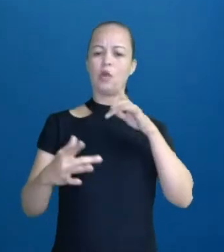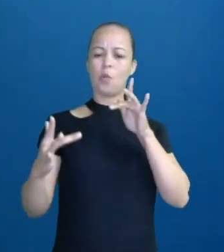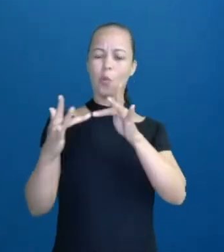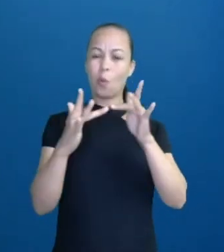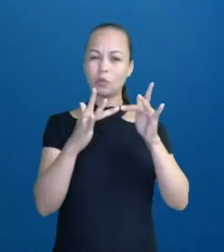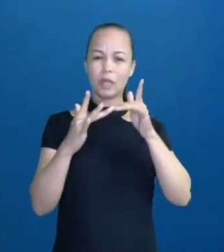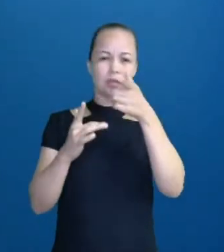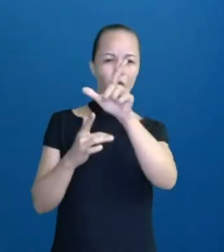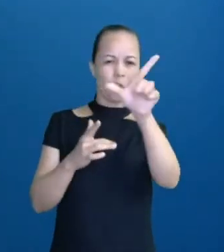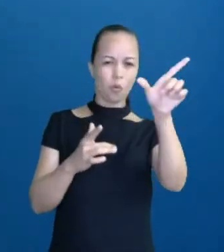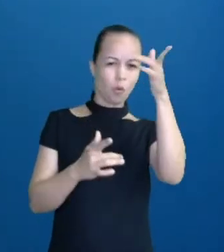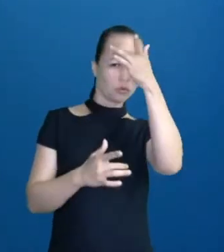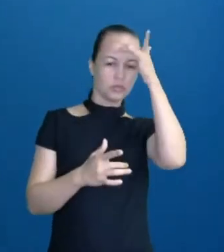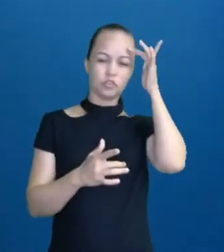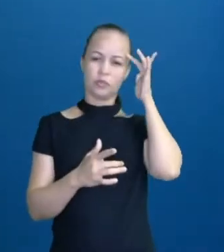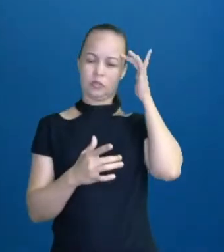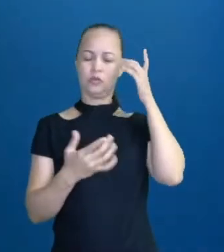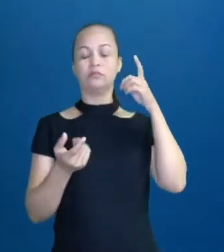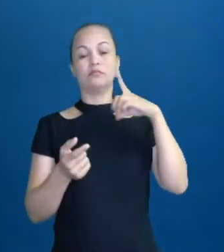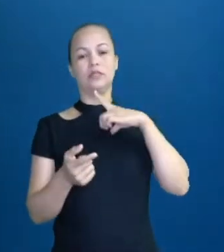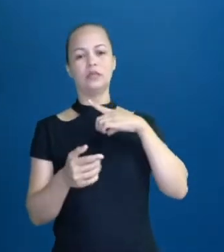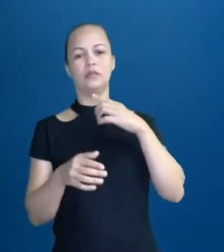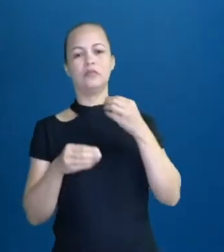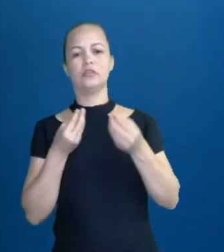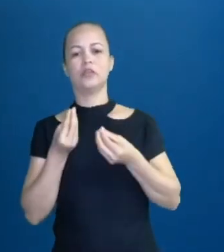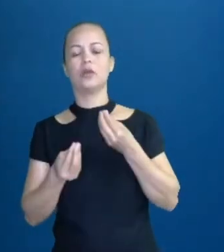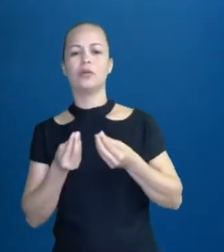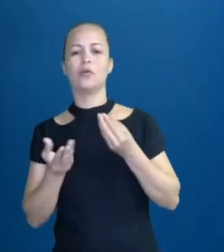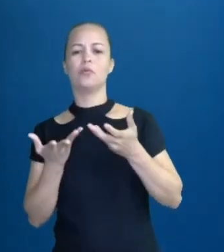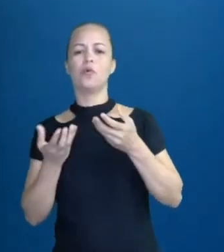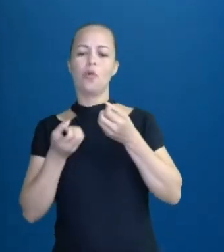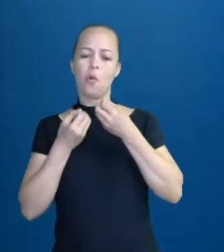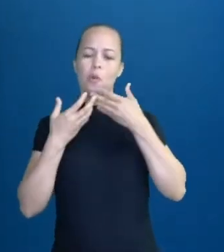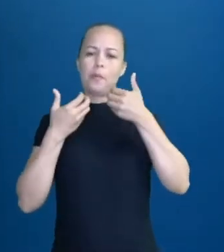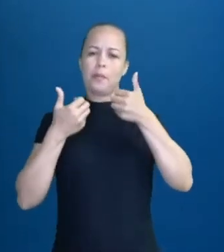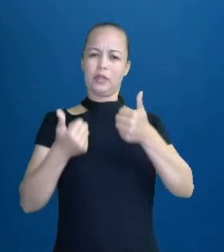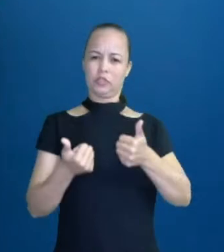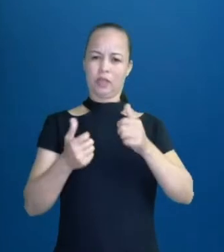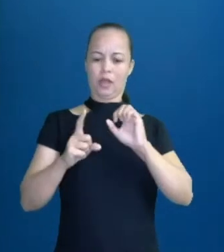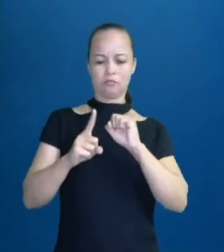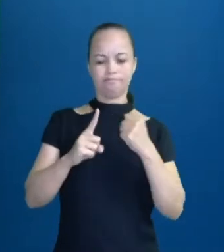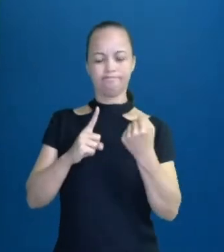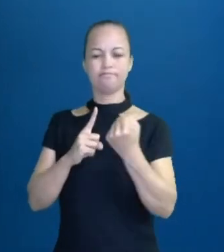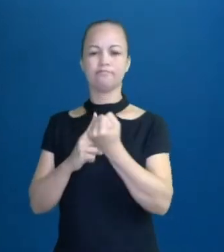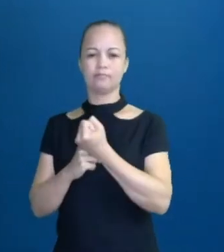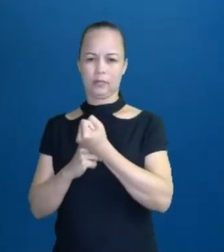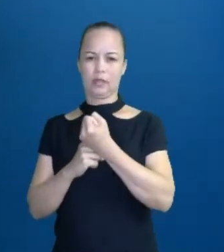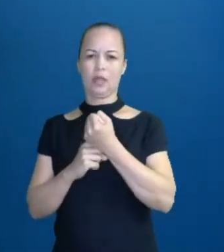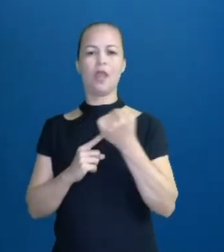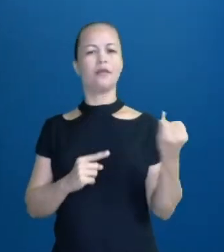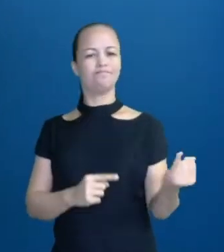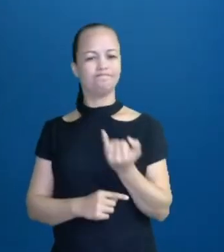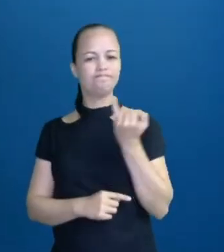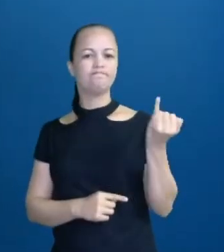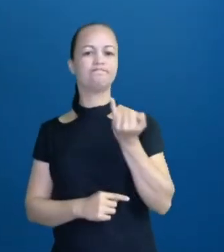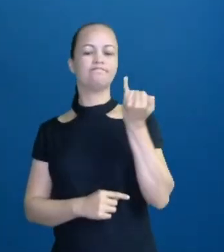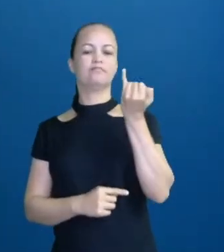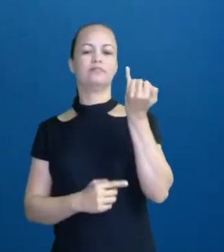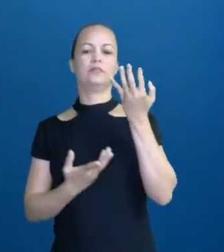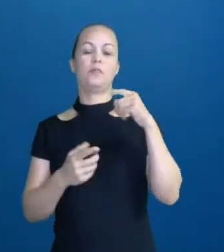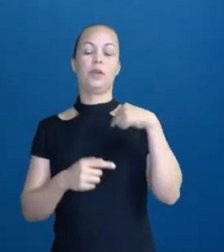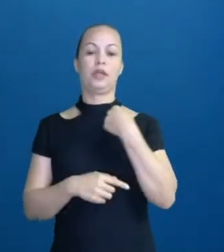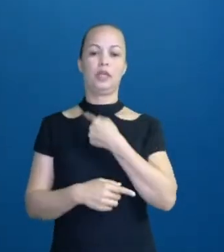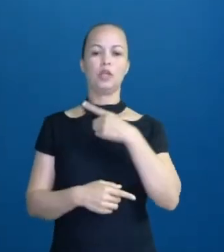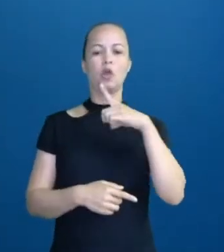com outras pessoas, né? Tendo em vista que o bem-estar social é extremamente importante para a